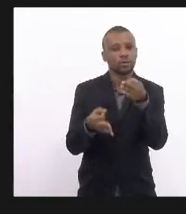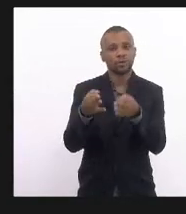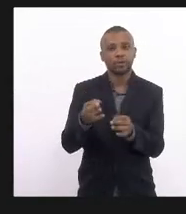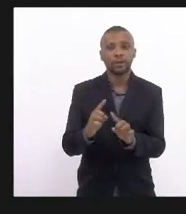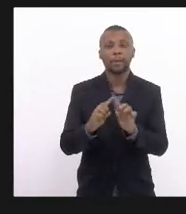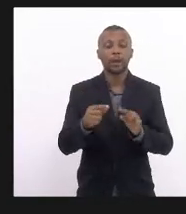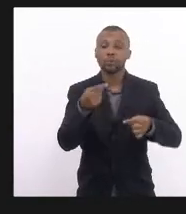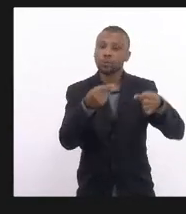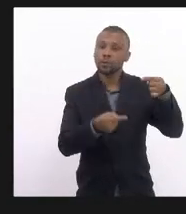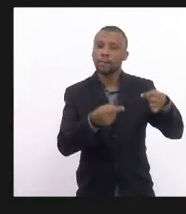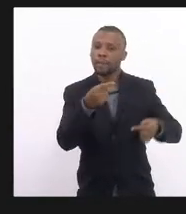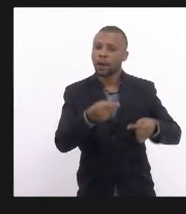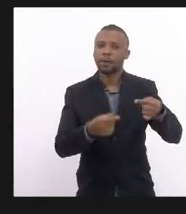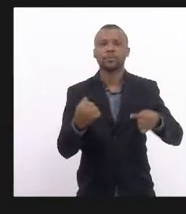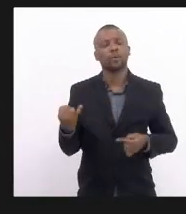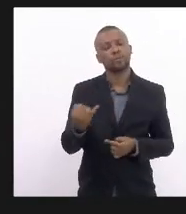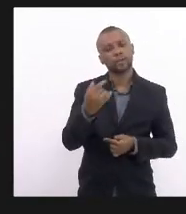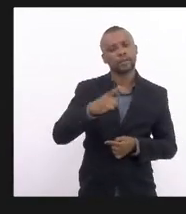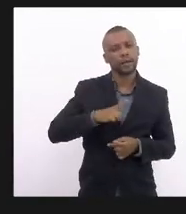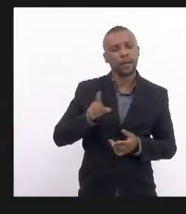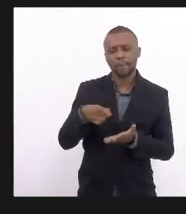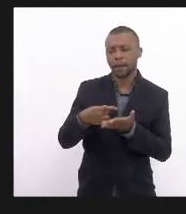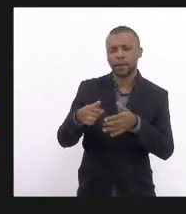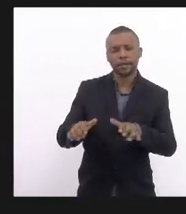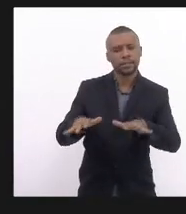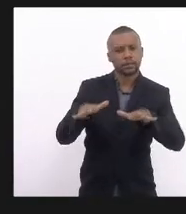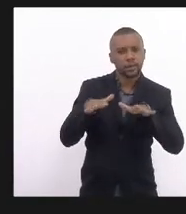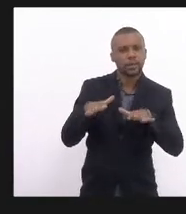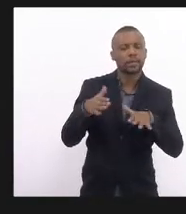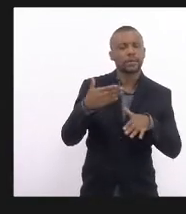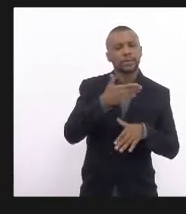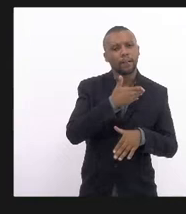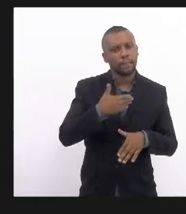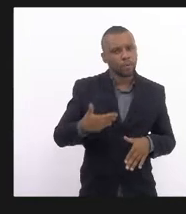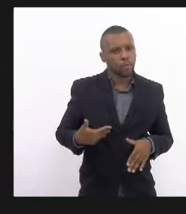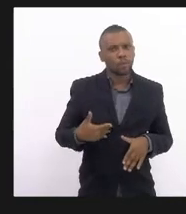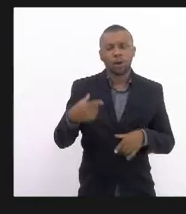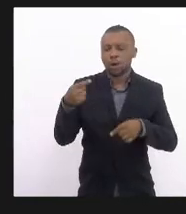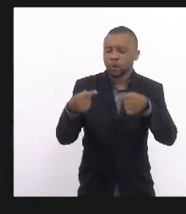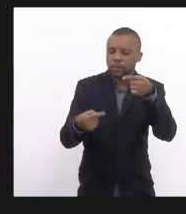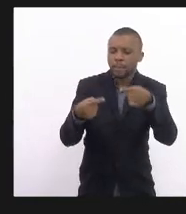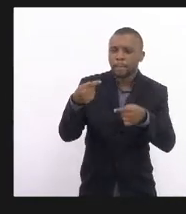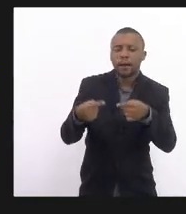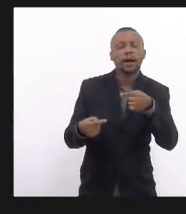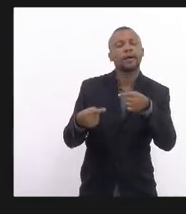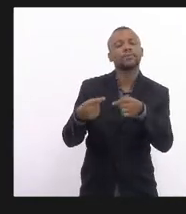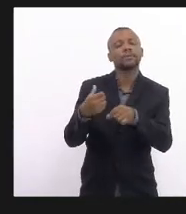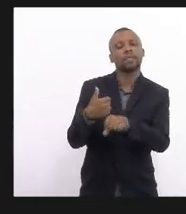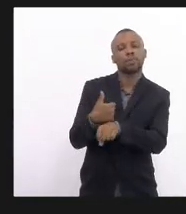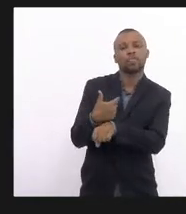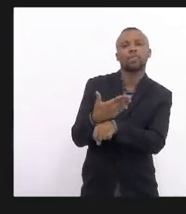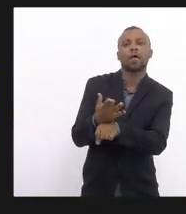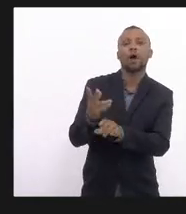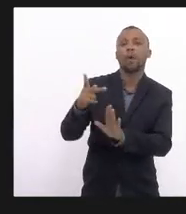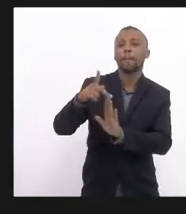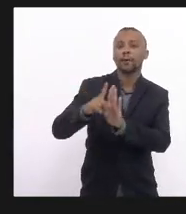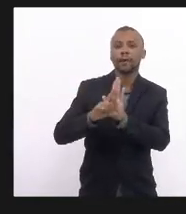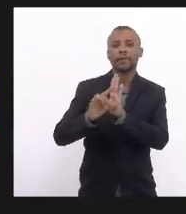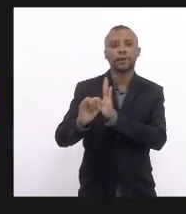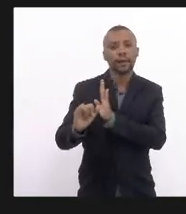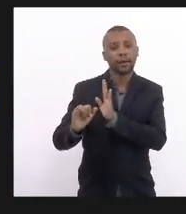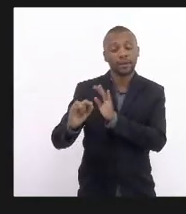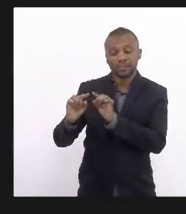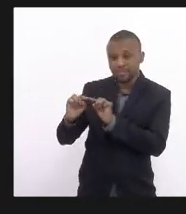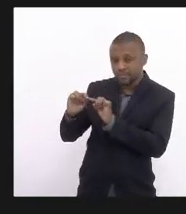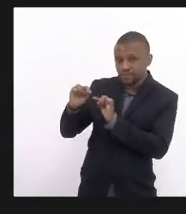sim, é importante. Essa audiência pública, né, o debate que seja, protelar um pouco o projeto aí, mesmo com a